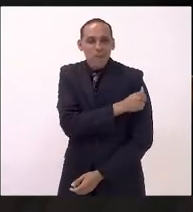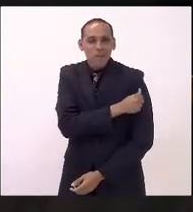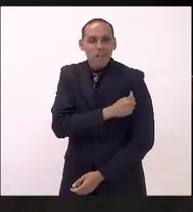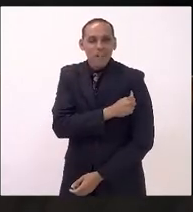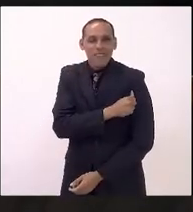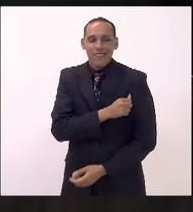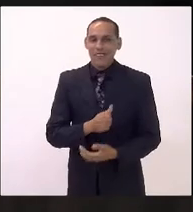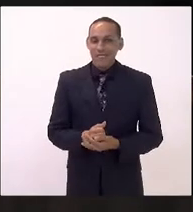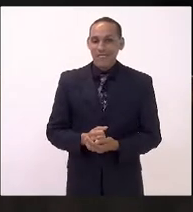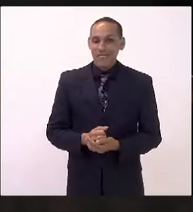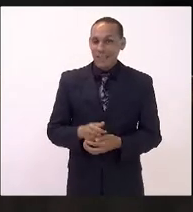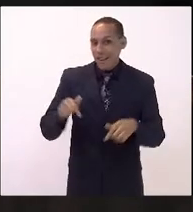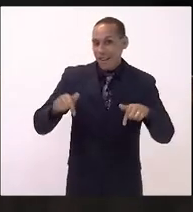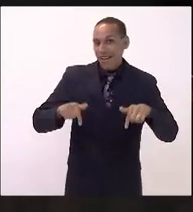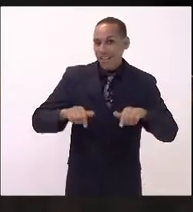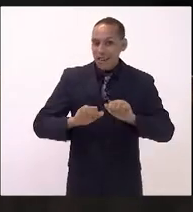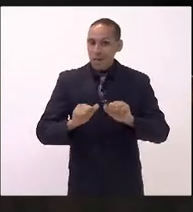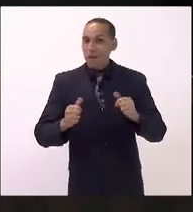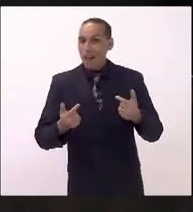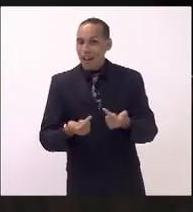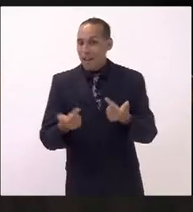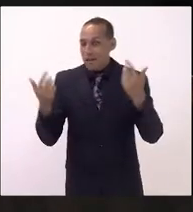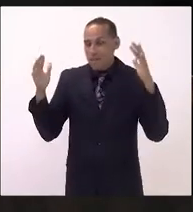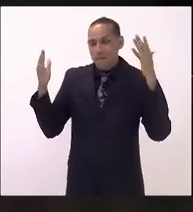Rejane, que nessa casa